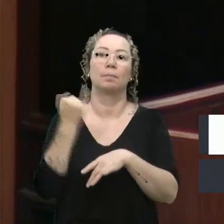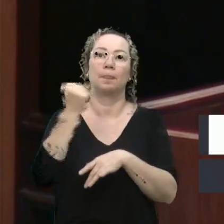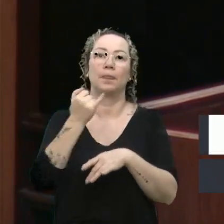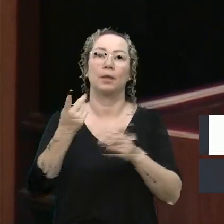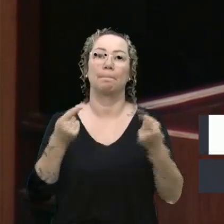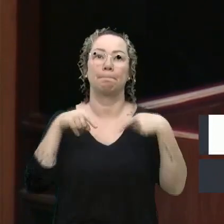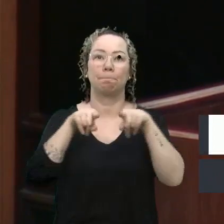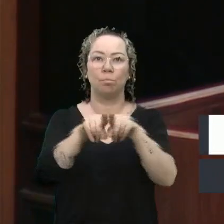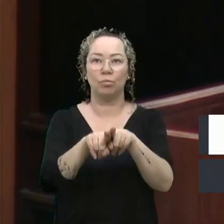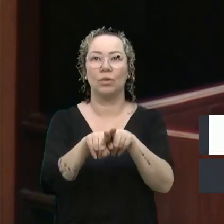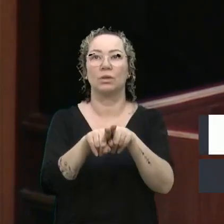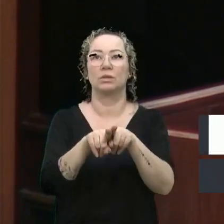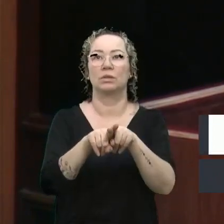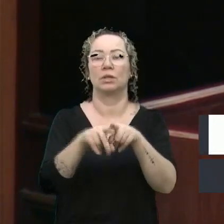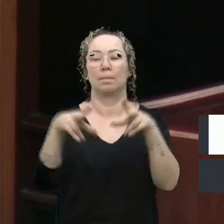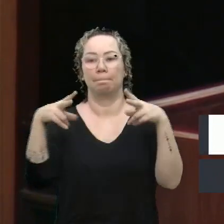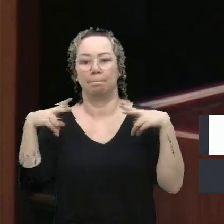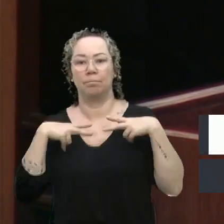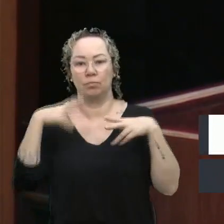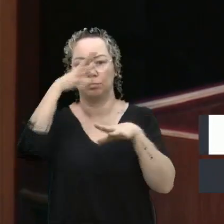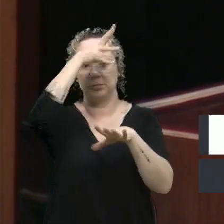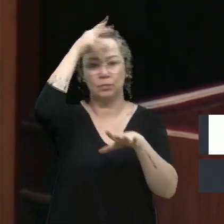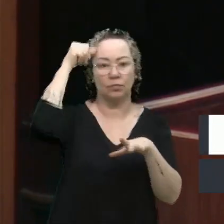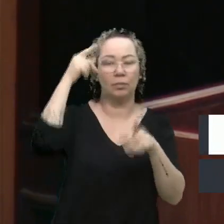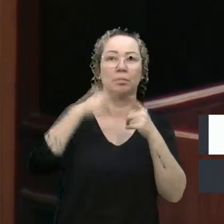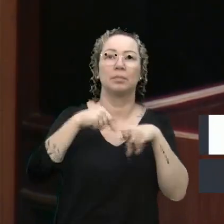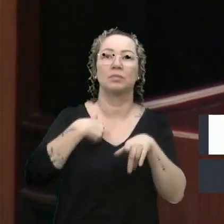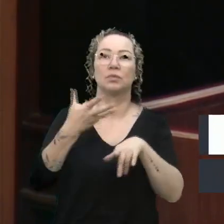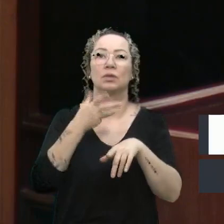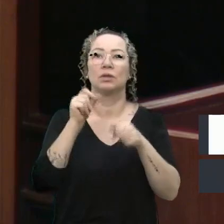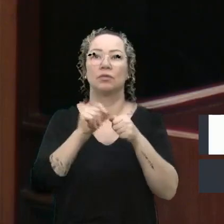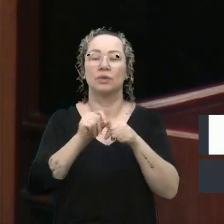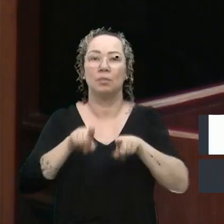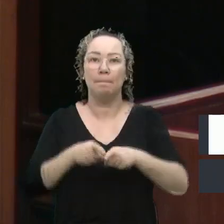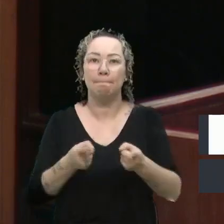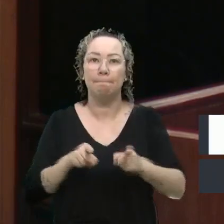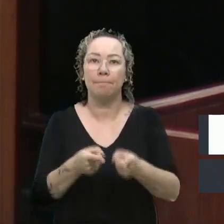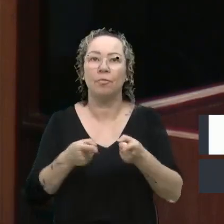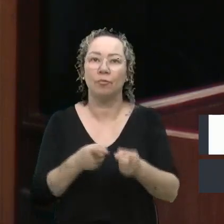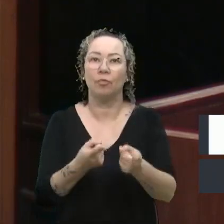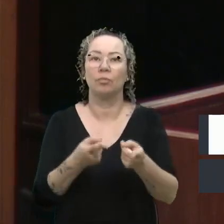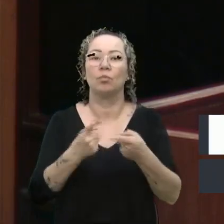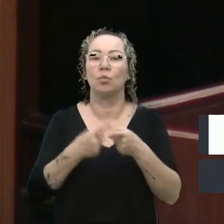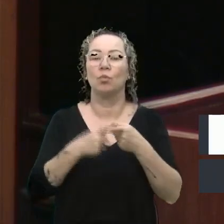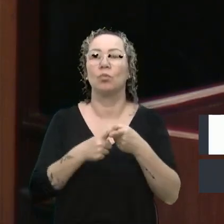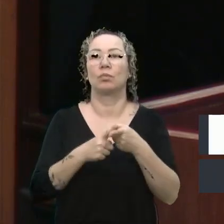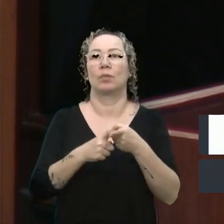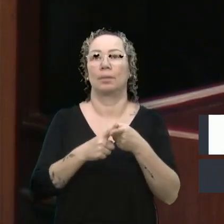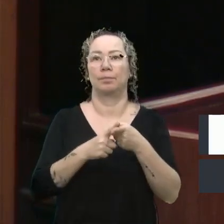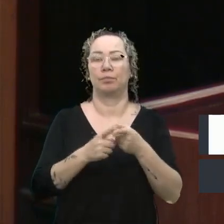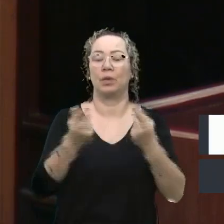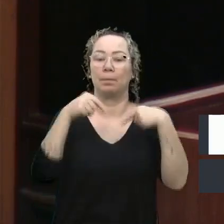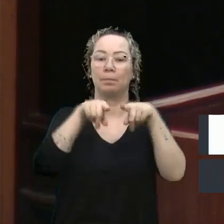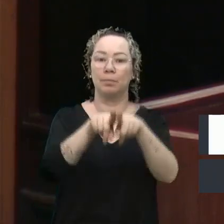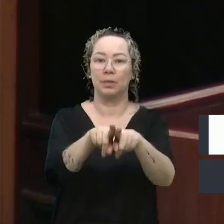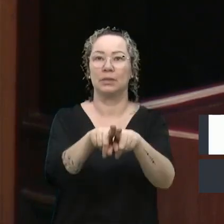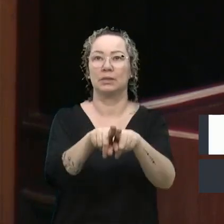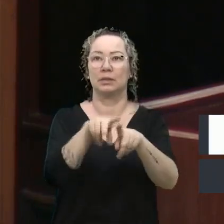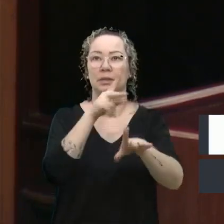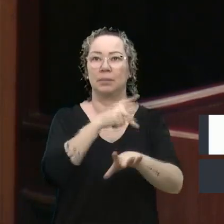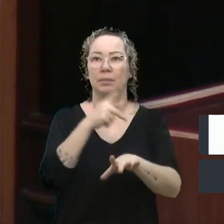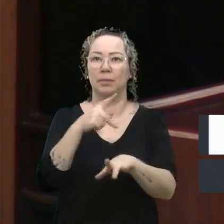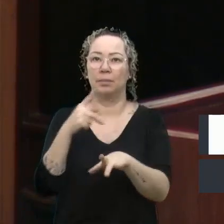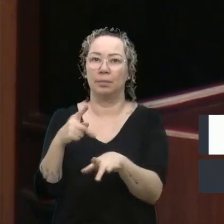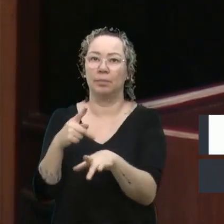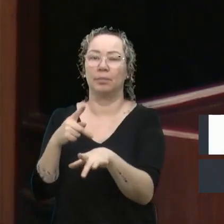parceria público-privada. Mas eu gostaria de fazer uma provocação, porque a parceria público-privada, desta forma que está sendo montada,